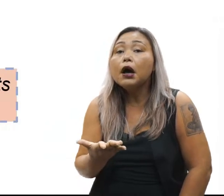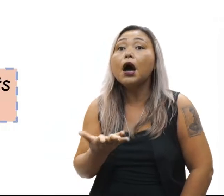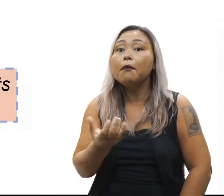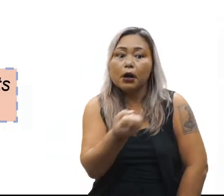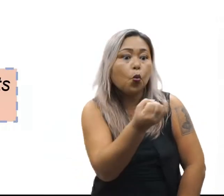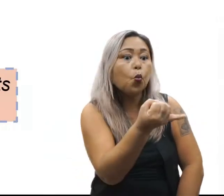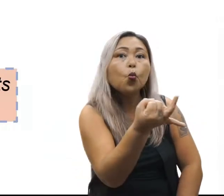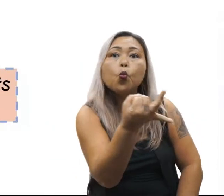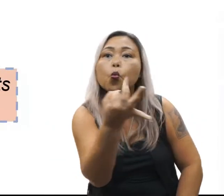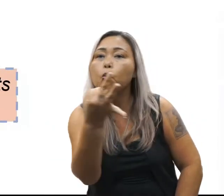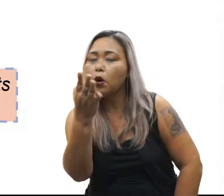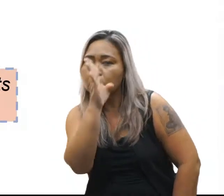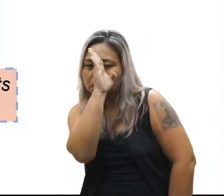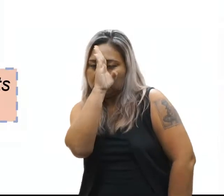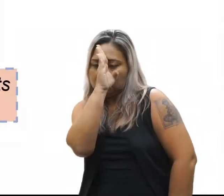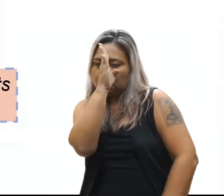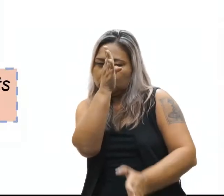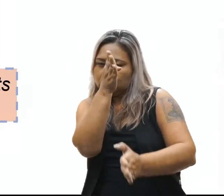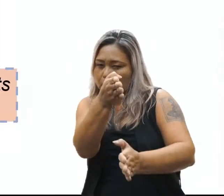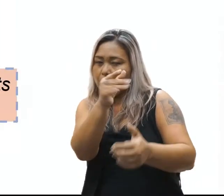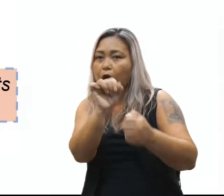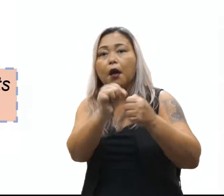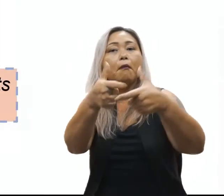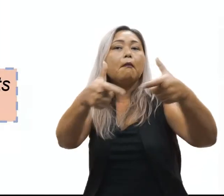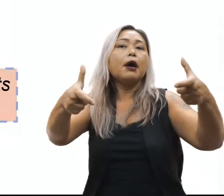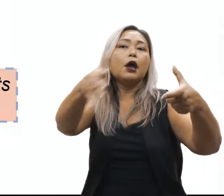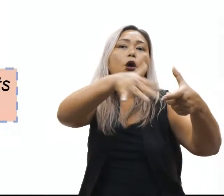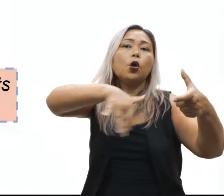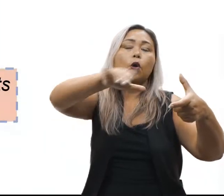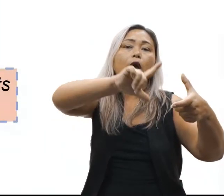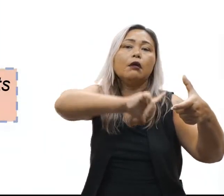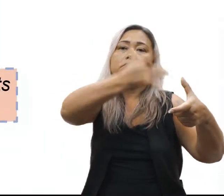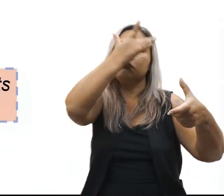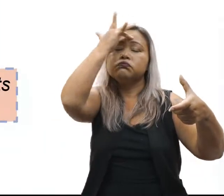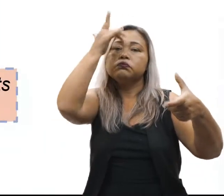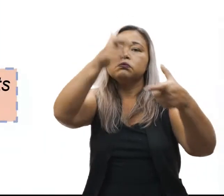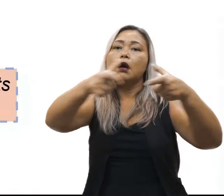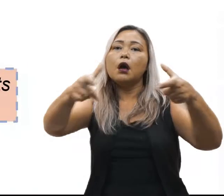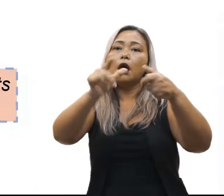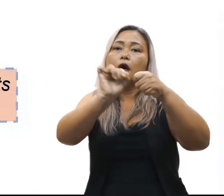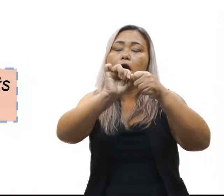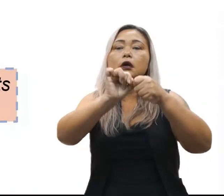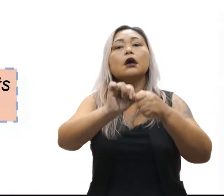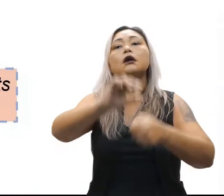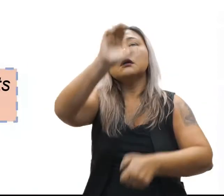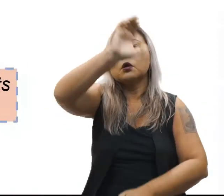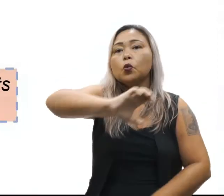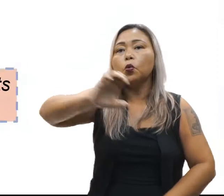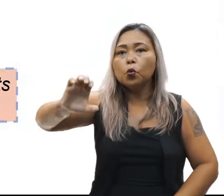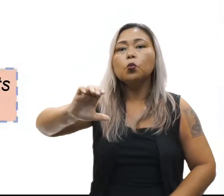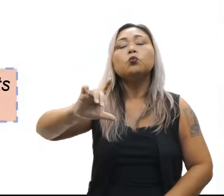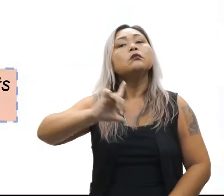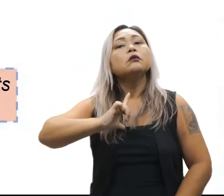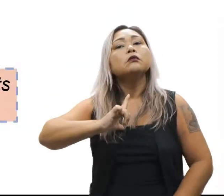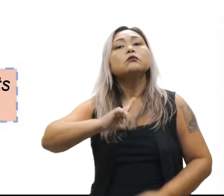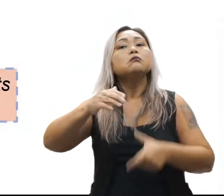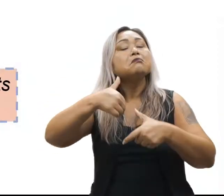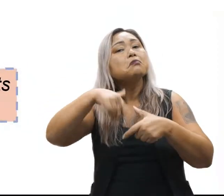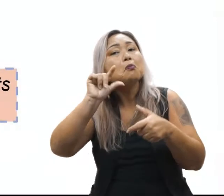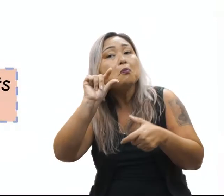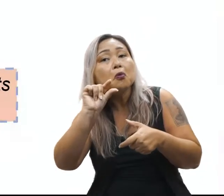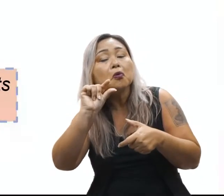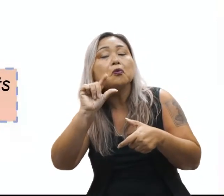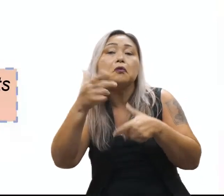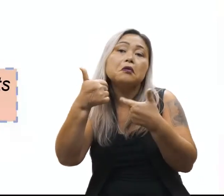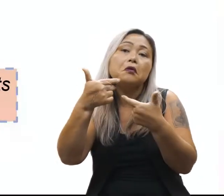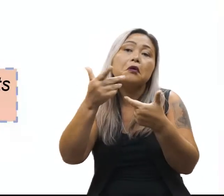de fiéis, o maior é o cristianismo. De fato, né, os católicos mais, um pouco menos